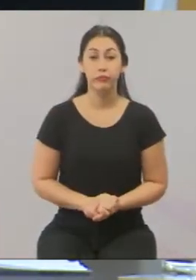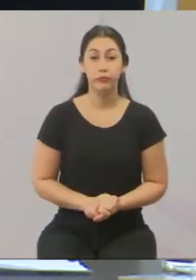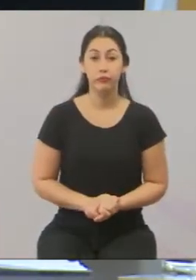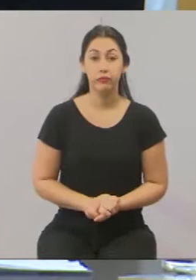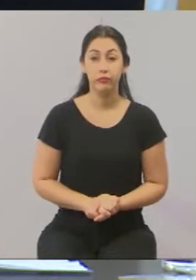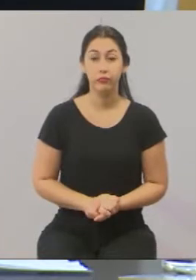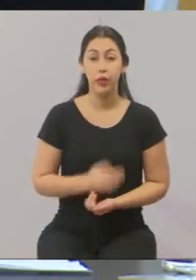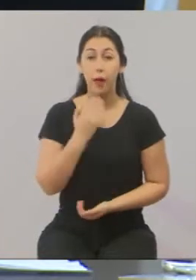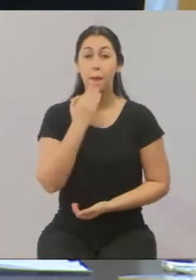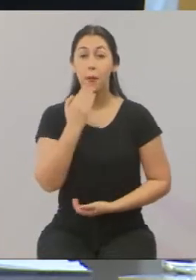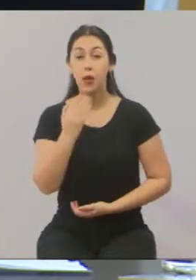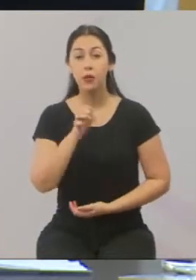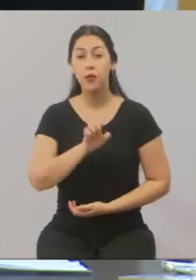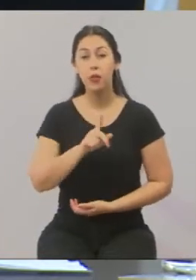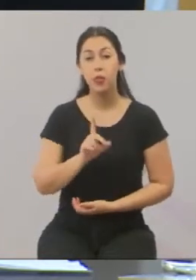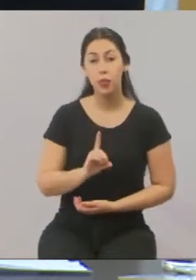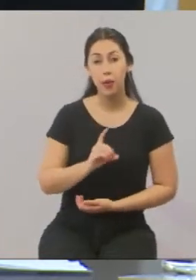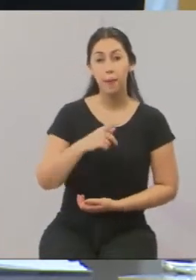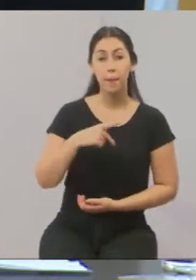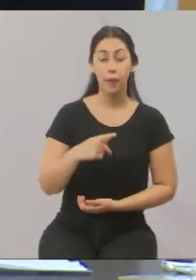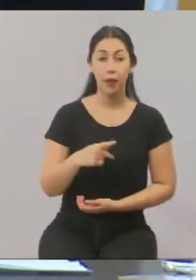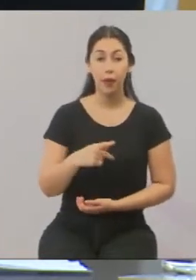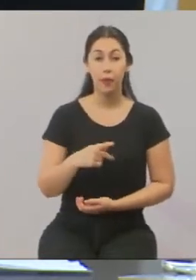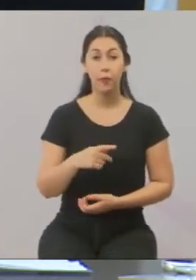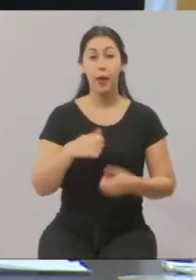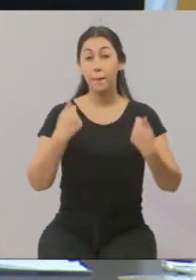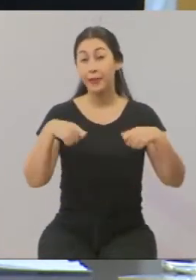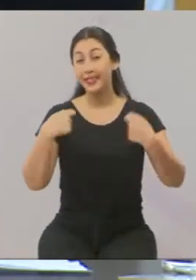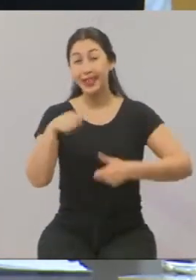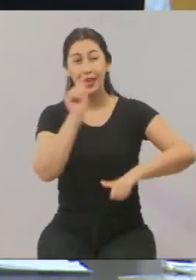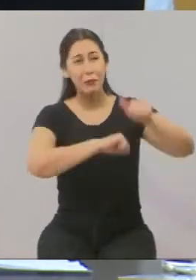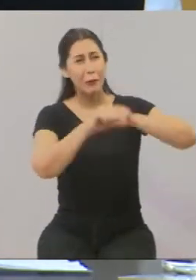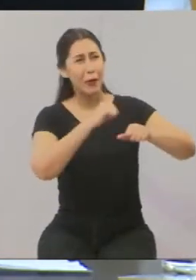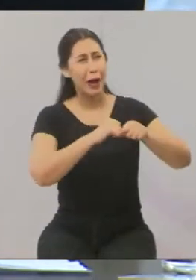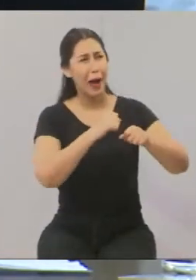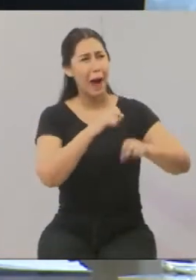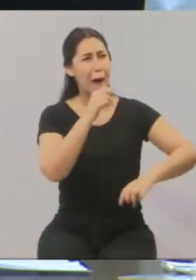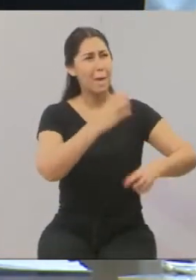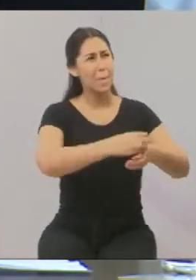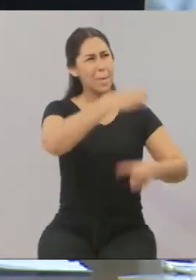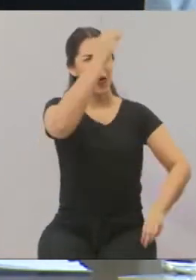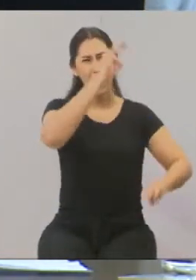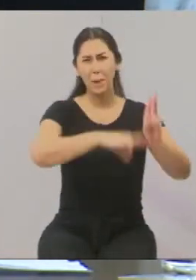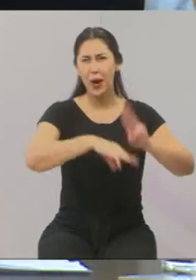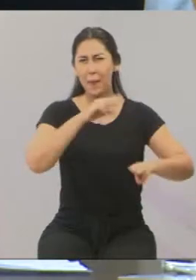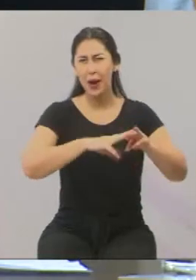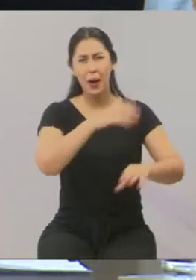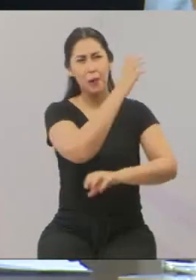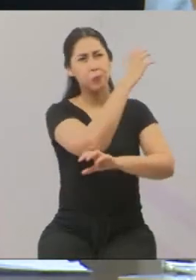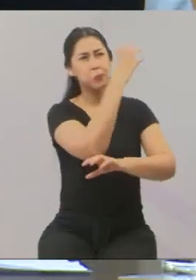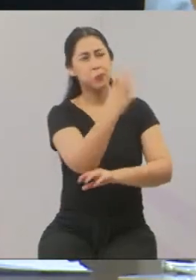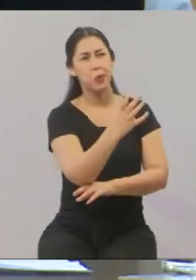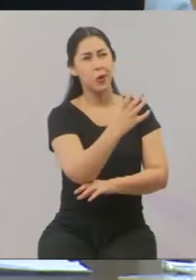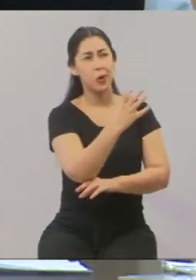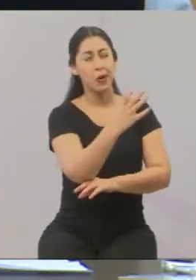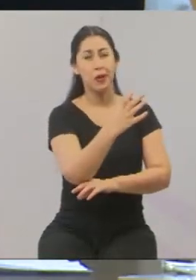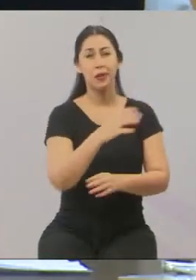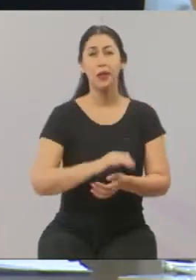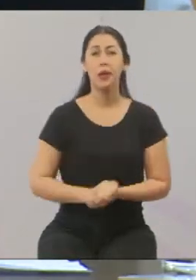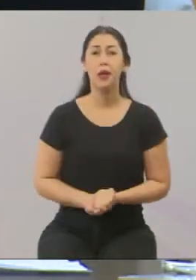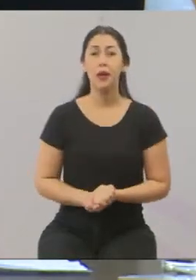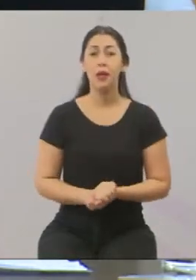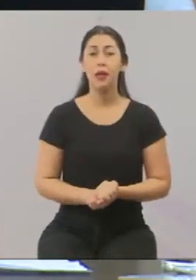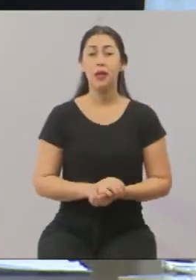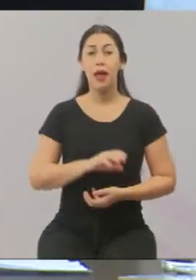seja oficiado a EDP, solicitando a troca de postes de madeira torto situado à frente ao número 711 da